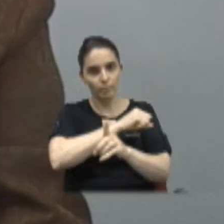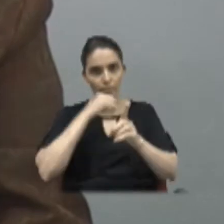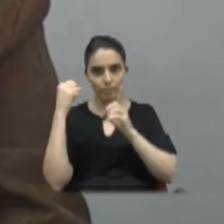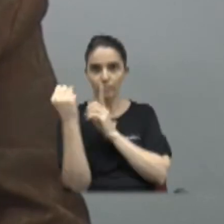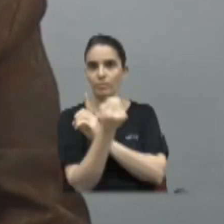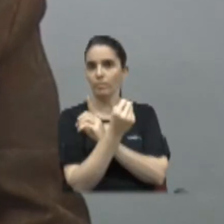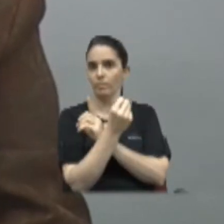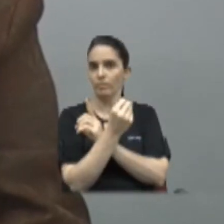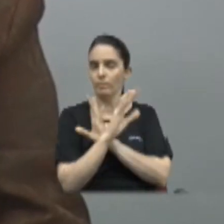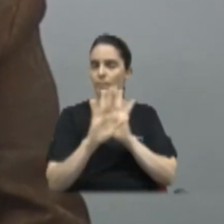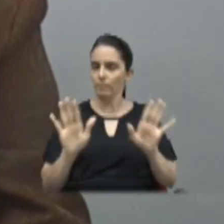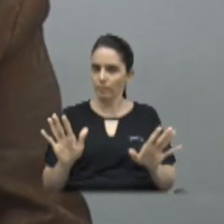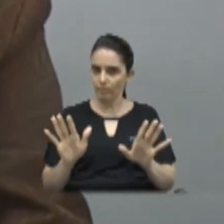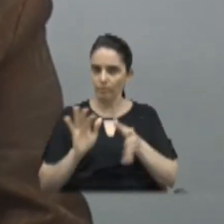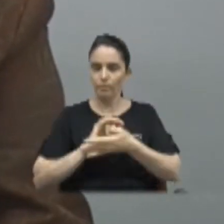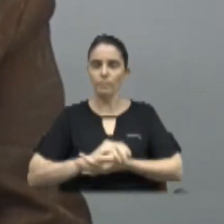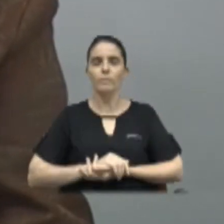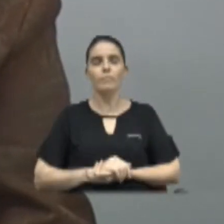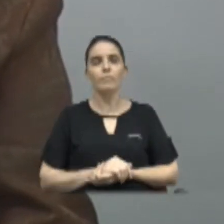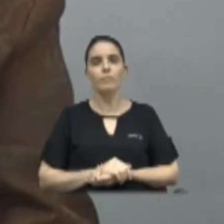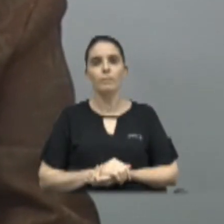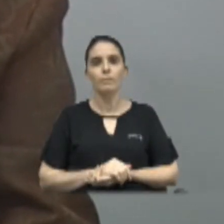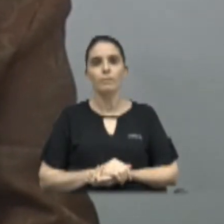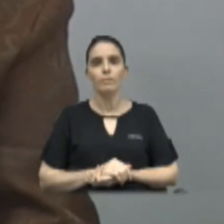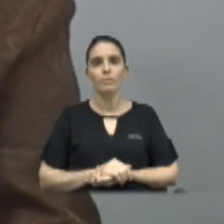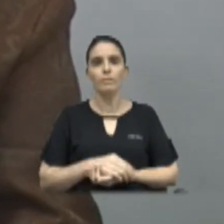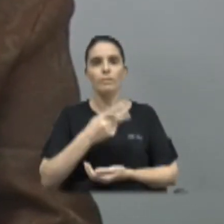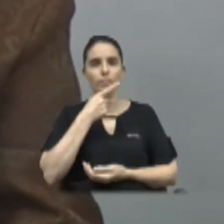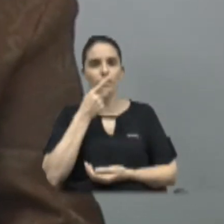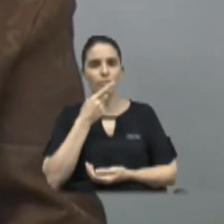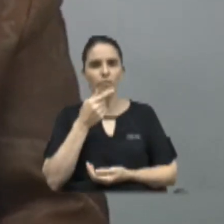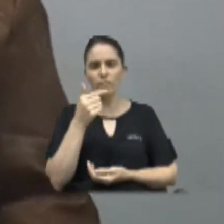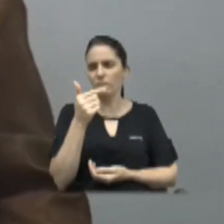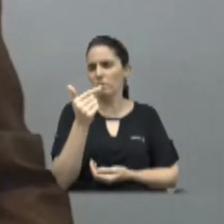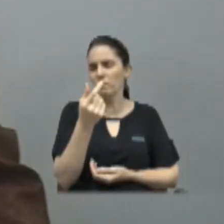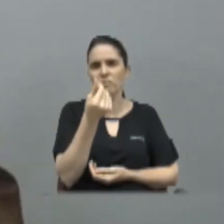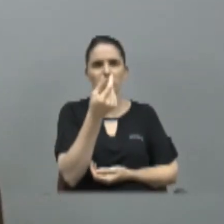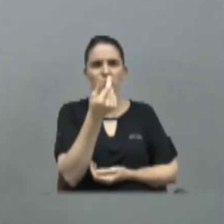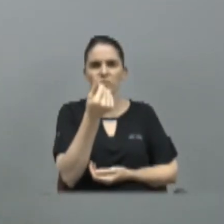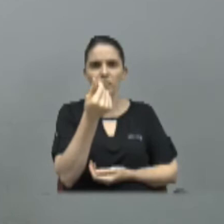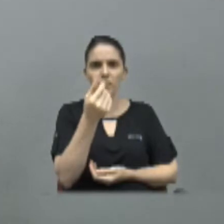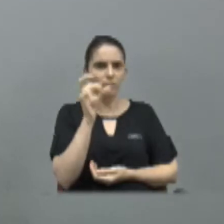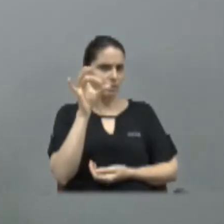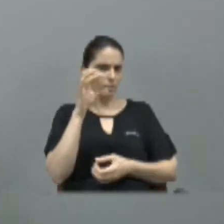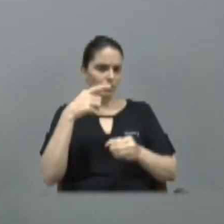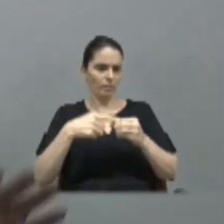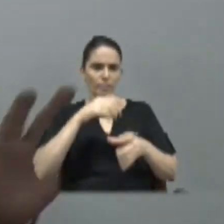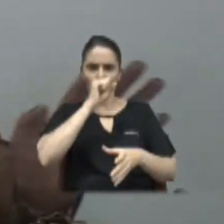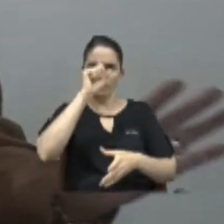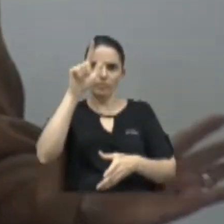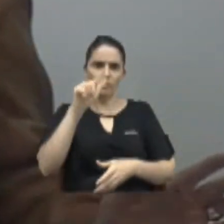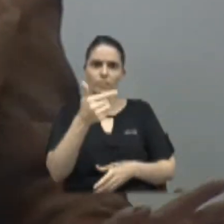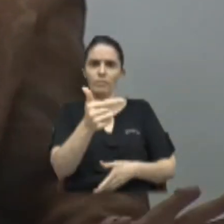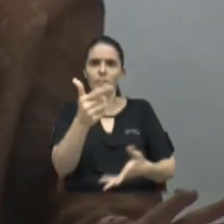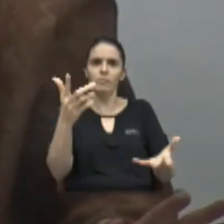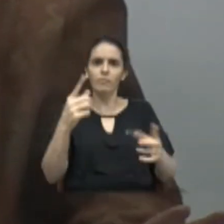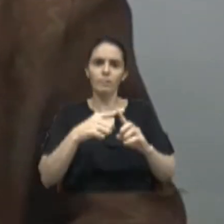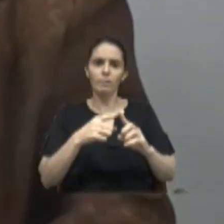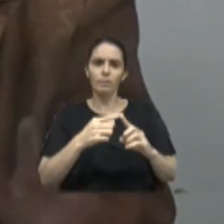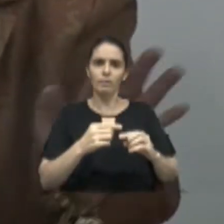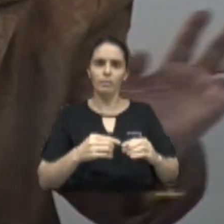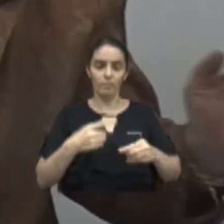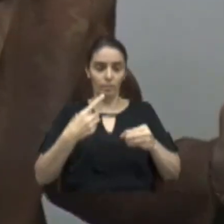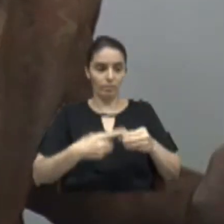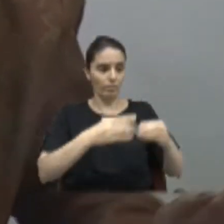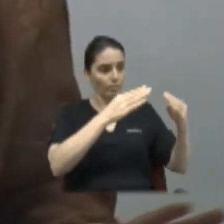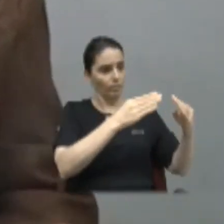vamos parar com esse negócio que aqui não tem verba, é só Limeira que não tem, porque os vizinhos estão tudo aí. Eu já